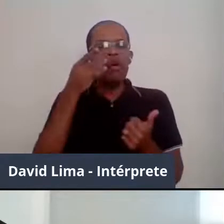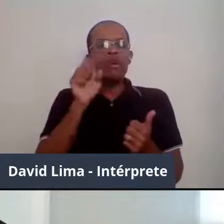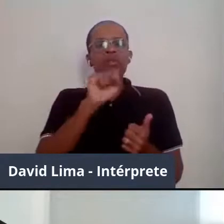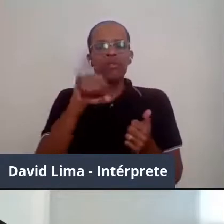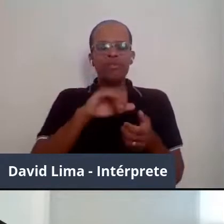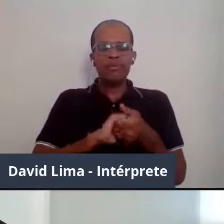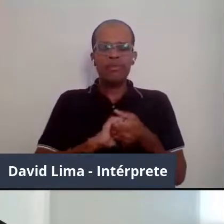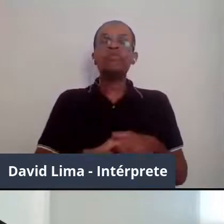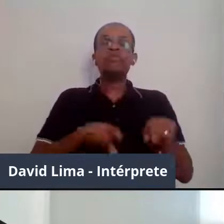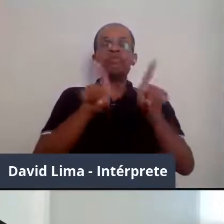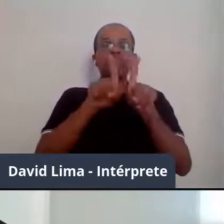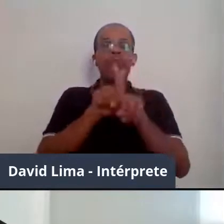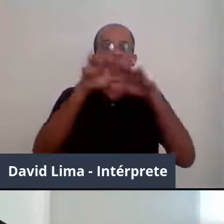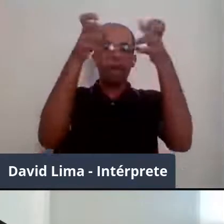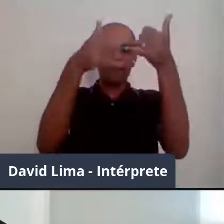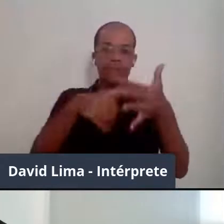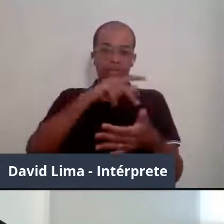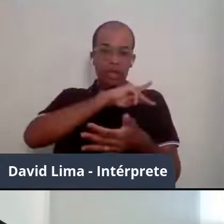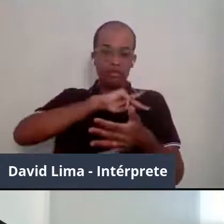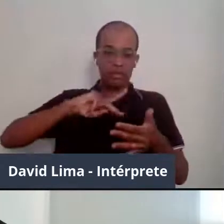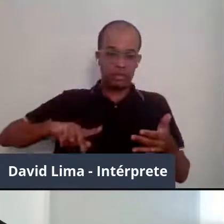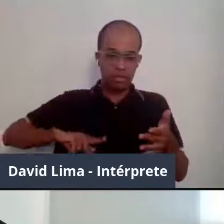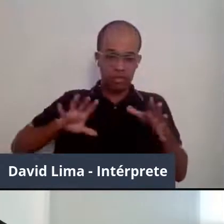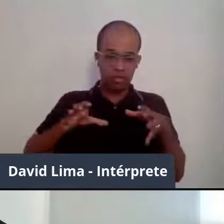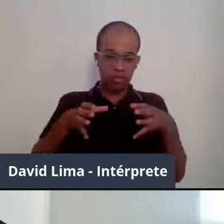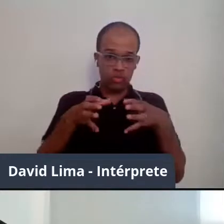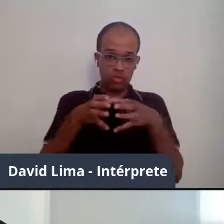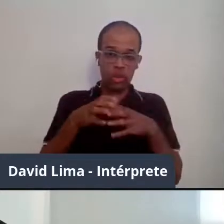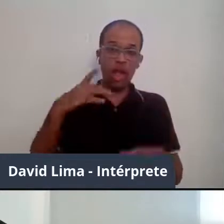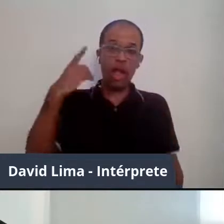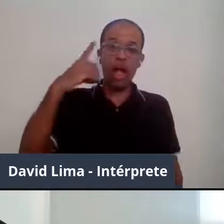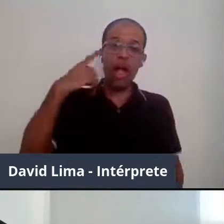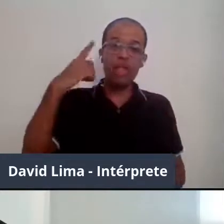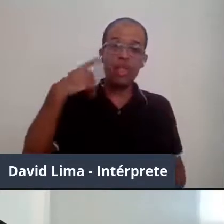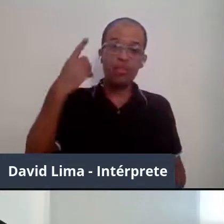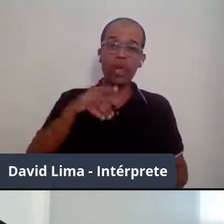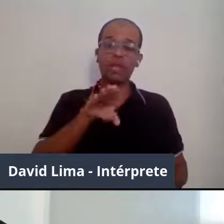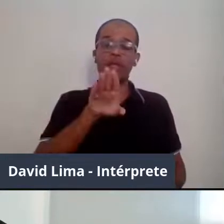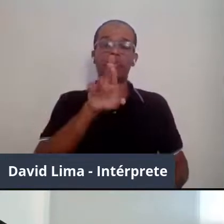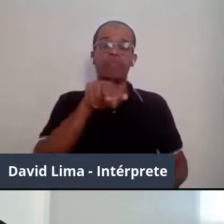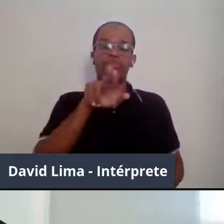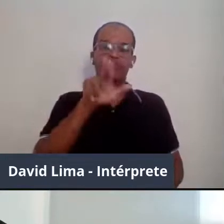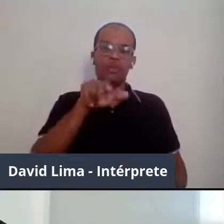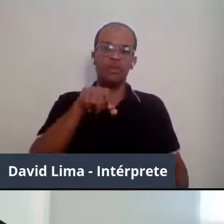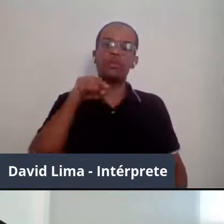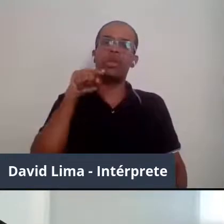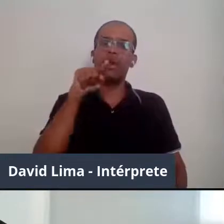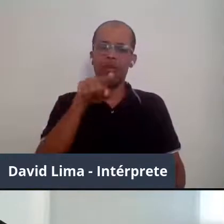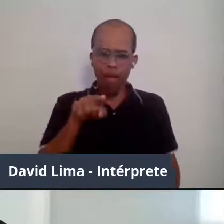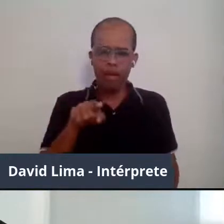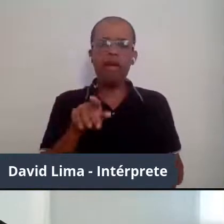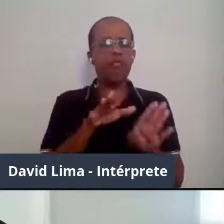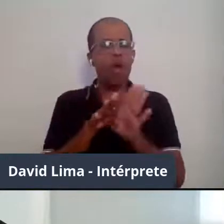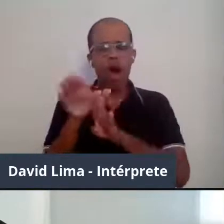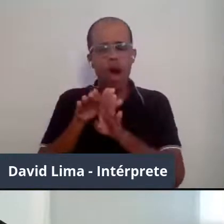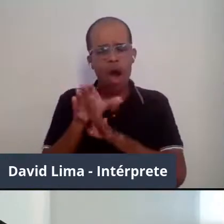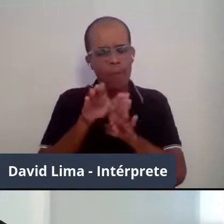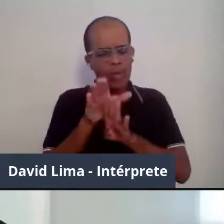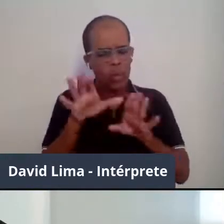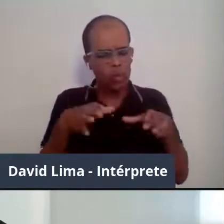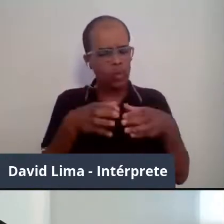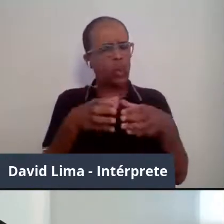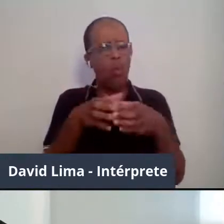Justifico também que a presidente da comissão, deputada querida Bruna Furlan, foi a grande mentora, inclusive, dessa